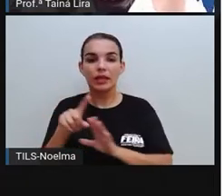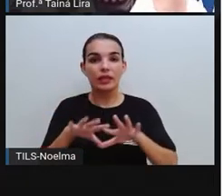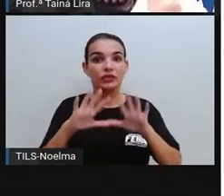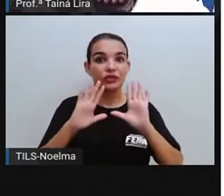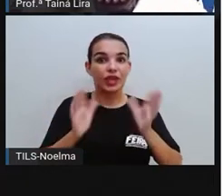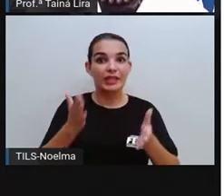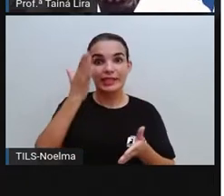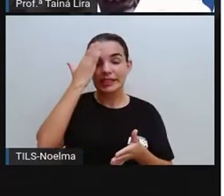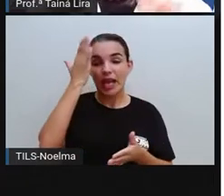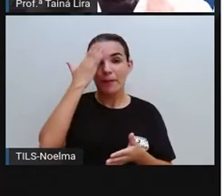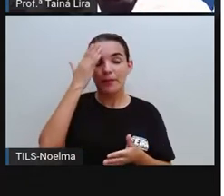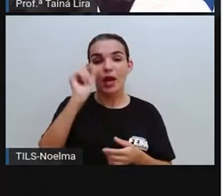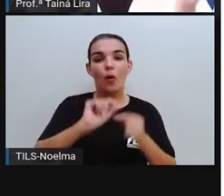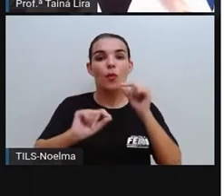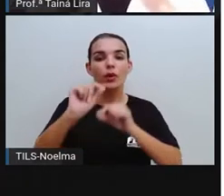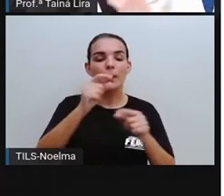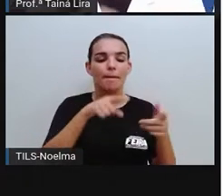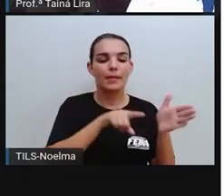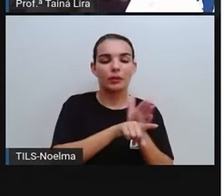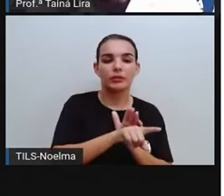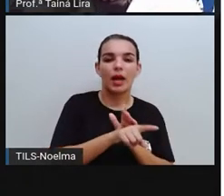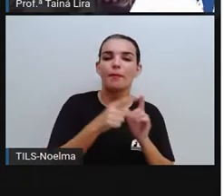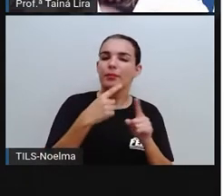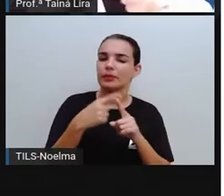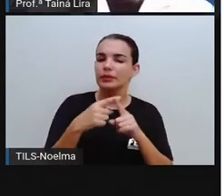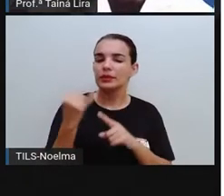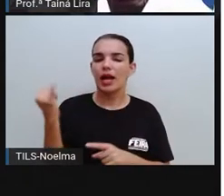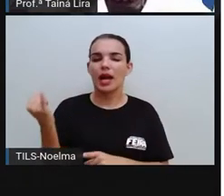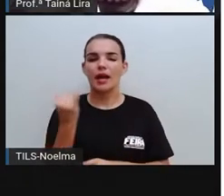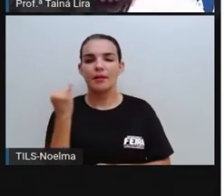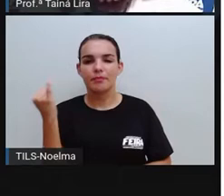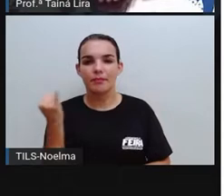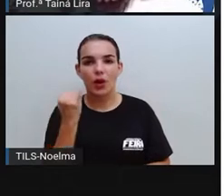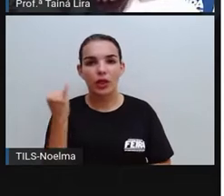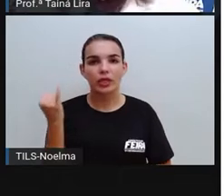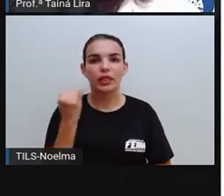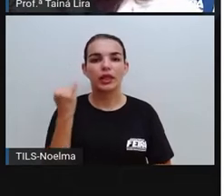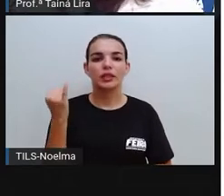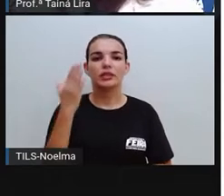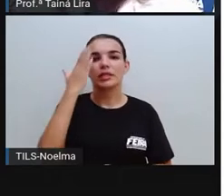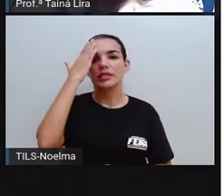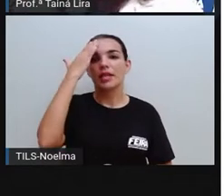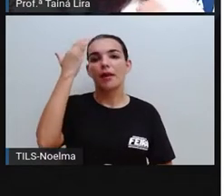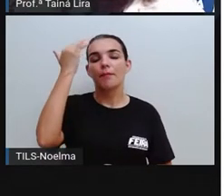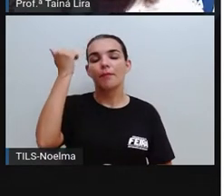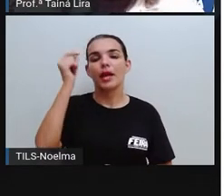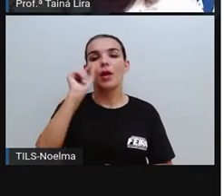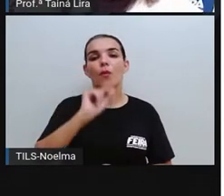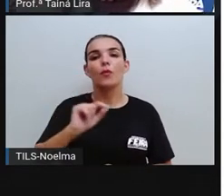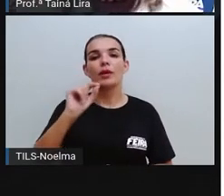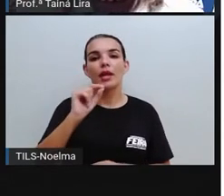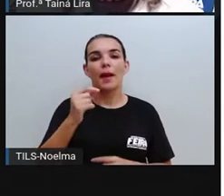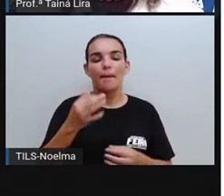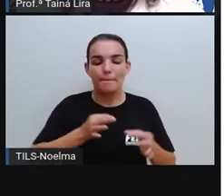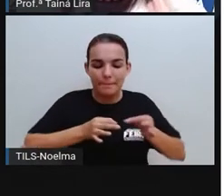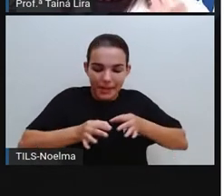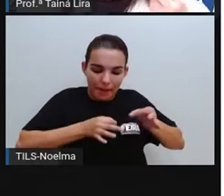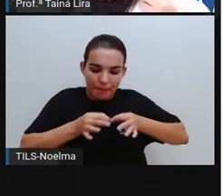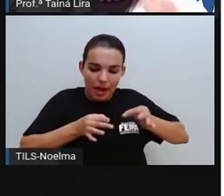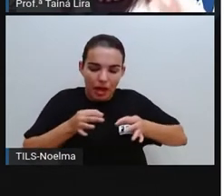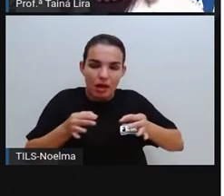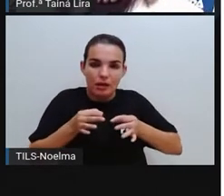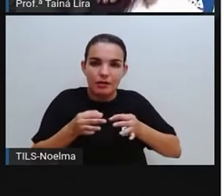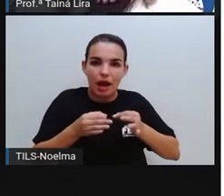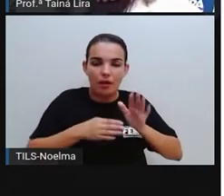o que ela ia perguntar, é por isso que é importante, a gente vai falar mais para o final da aula sobre como preparar